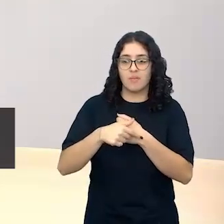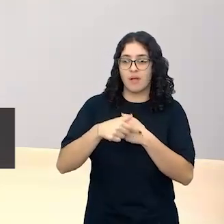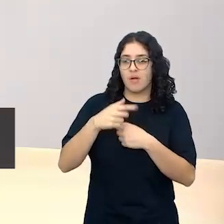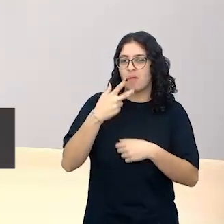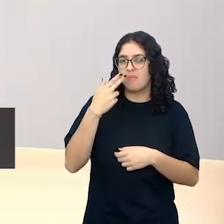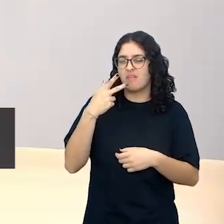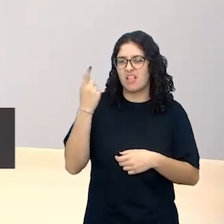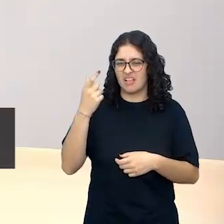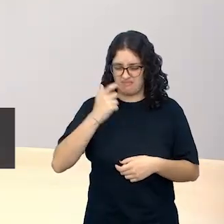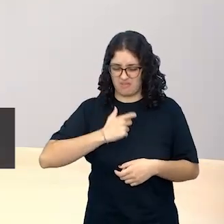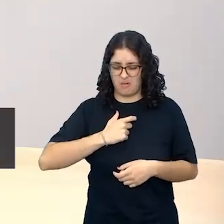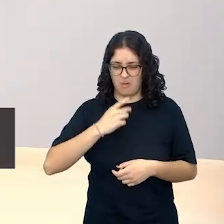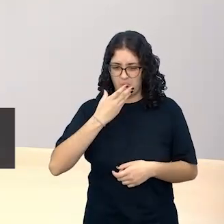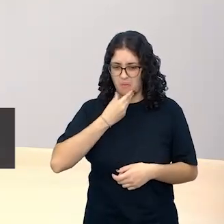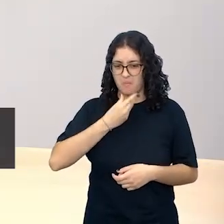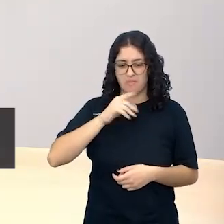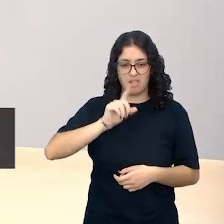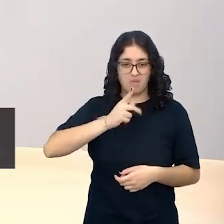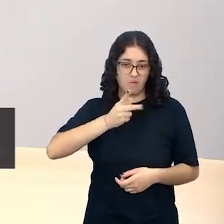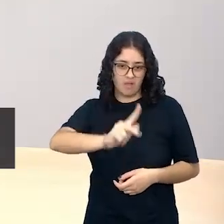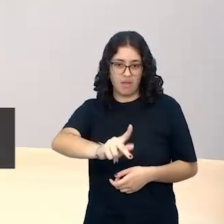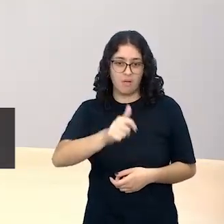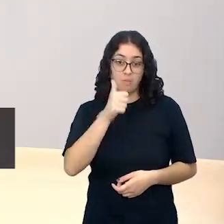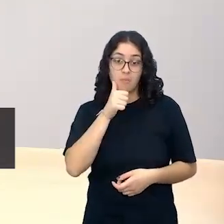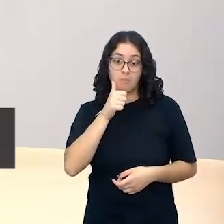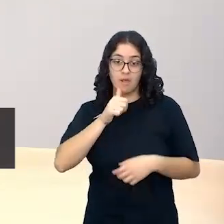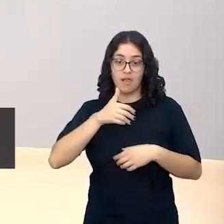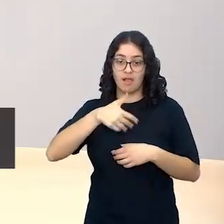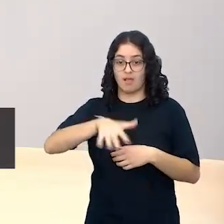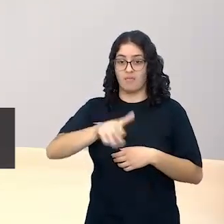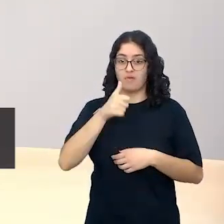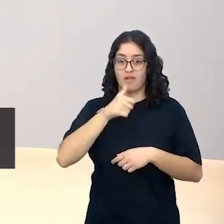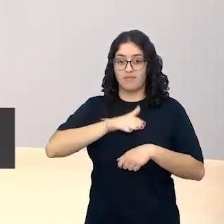cabia, mas que alguém teria de fazê-lo.